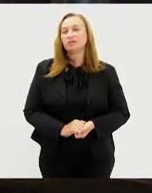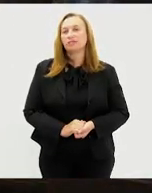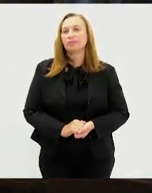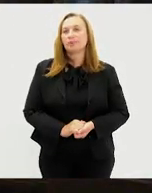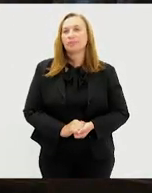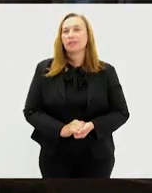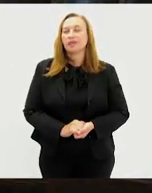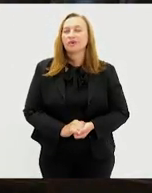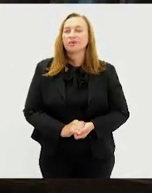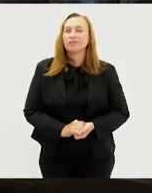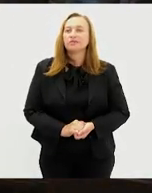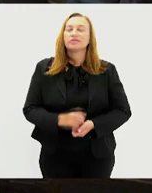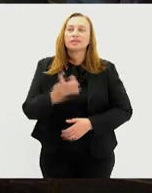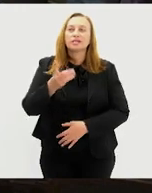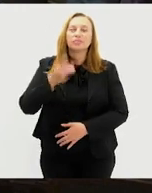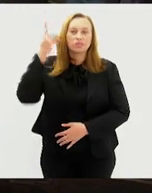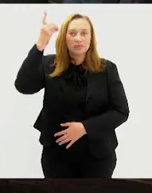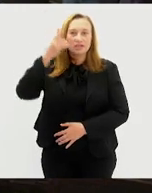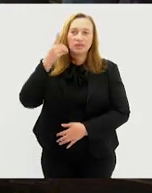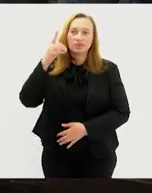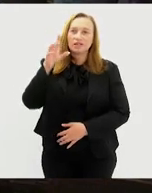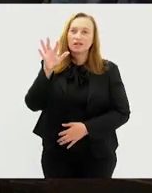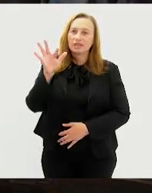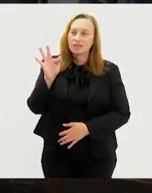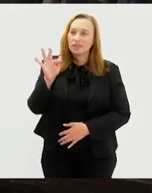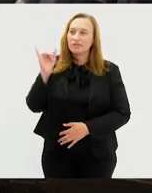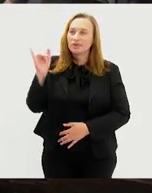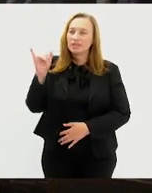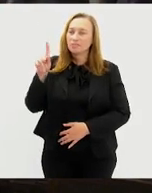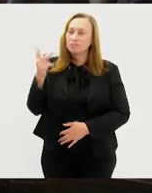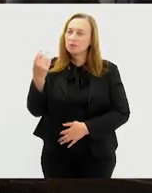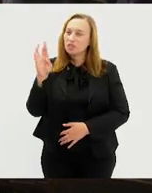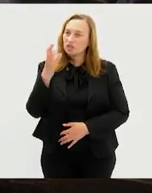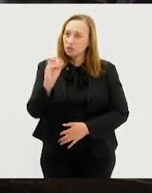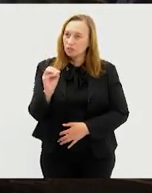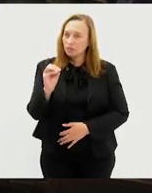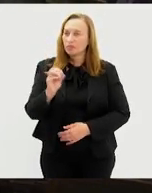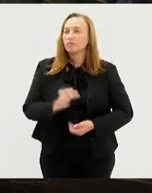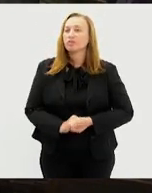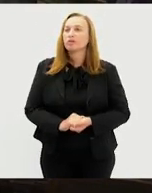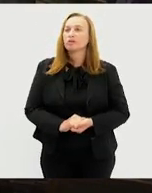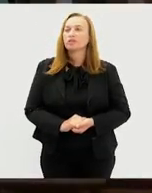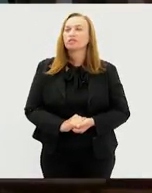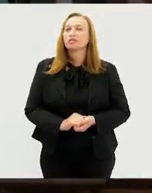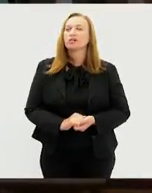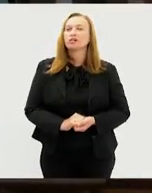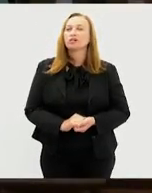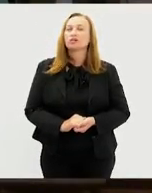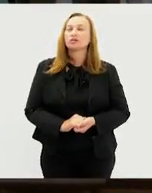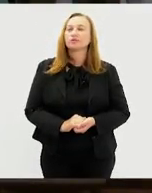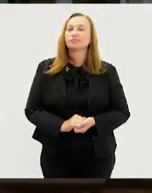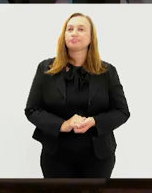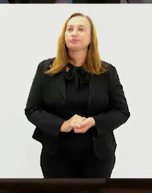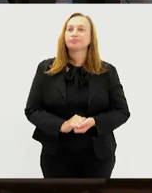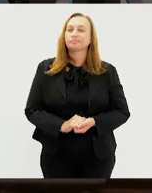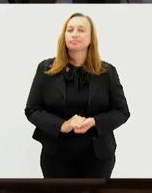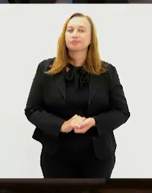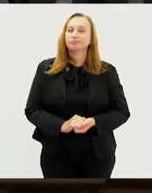Deputado Felipinho raves pela comissão de constituição e justiça Deputado Felipinho